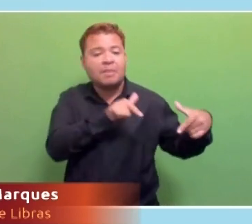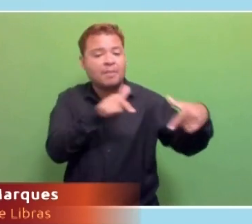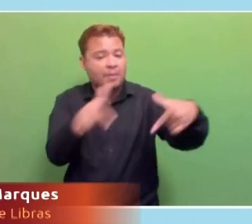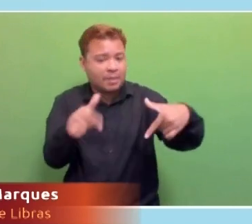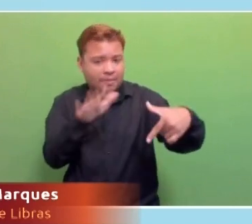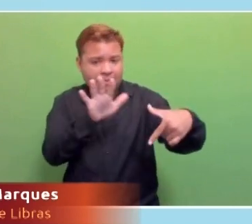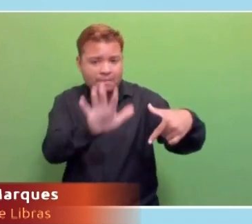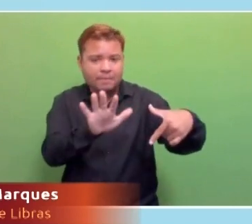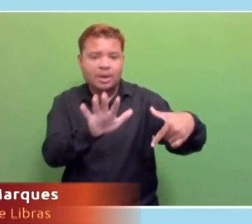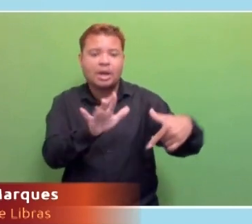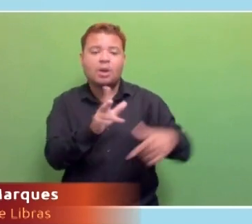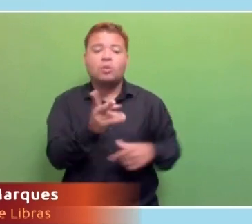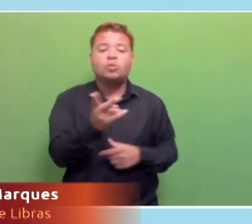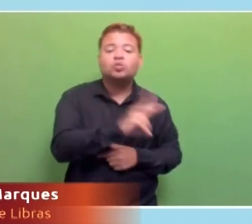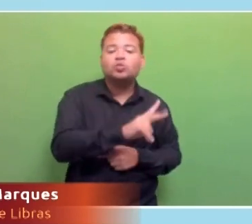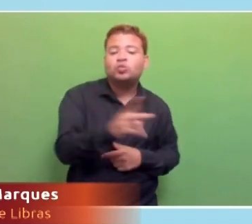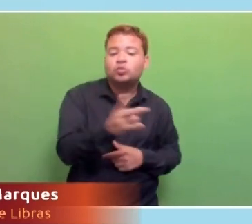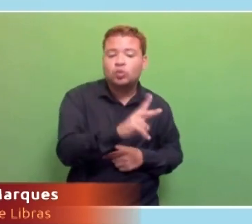ser